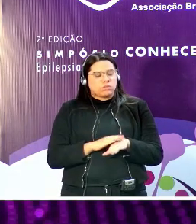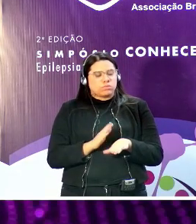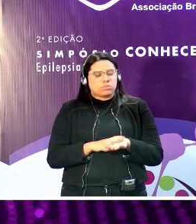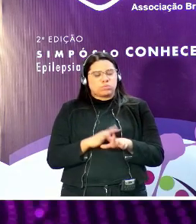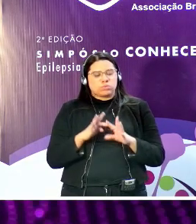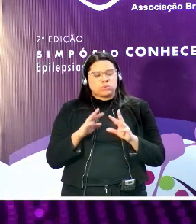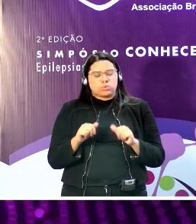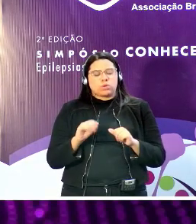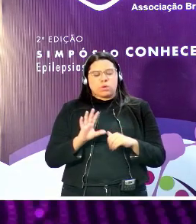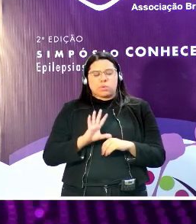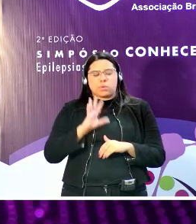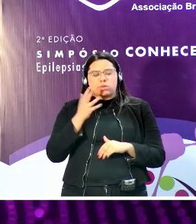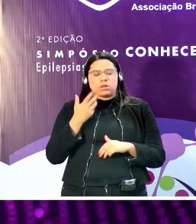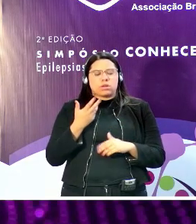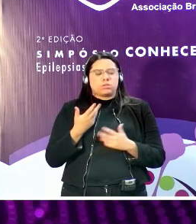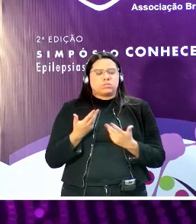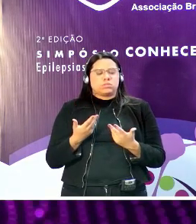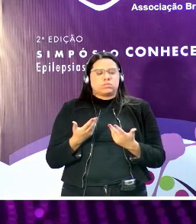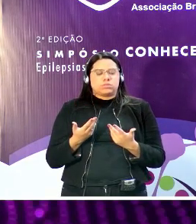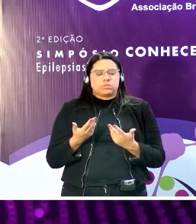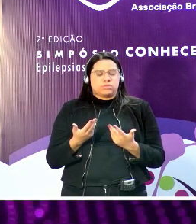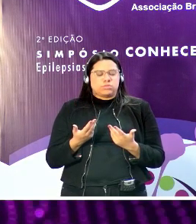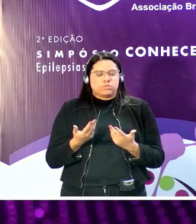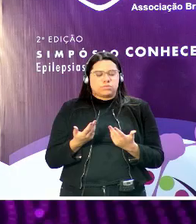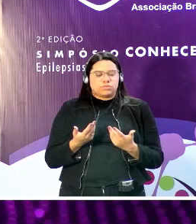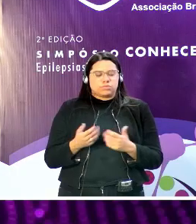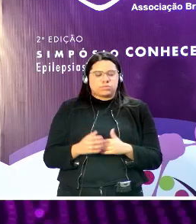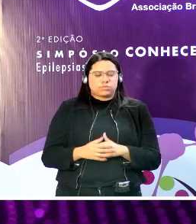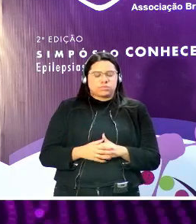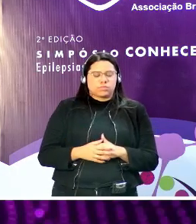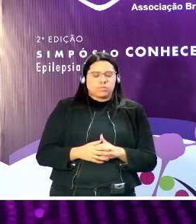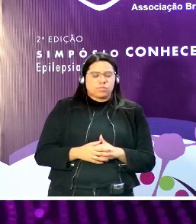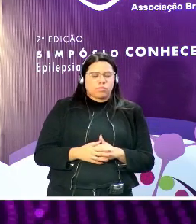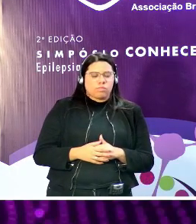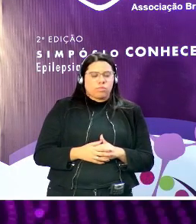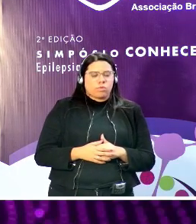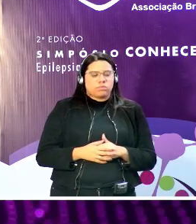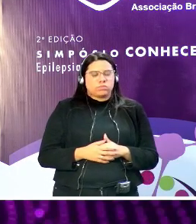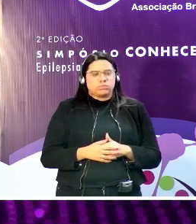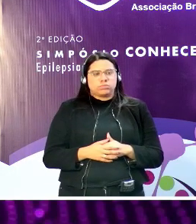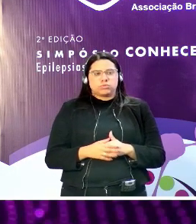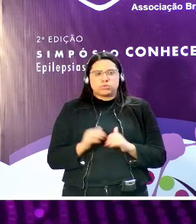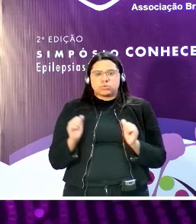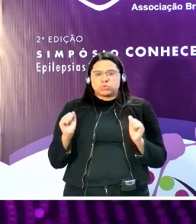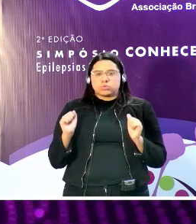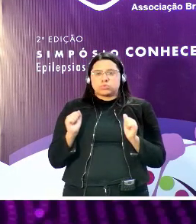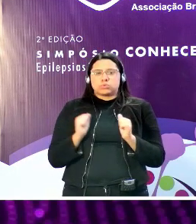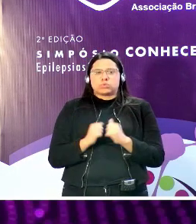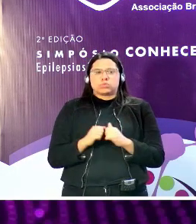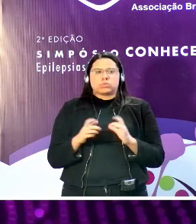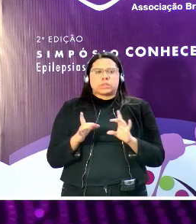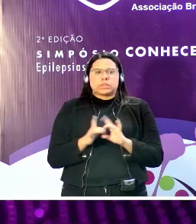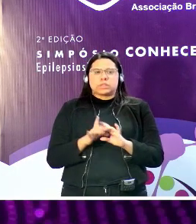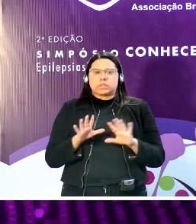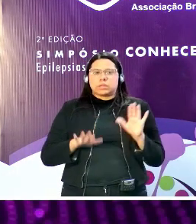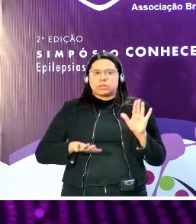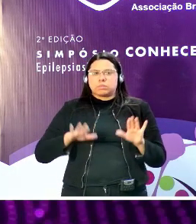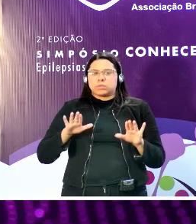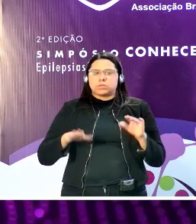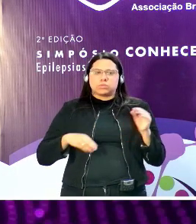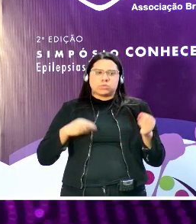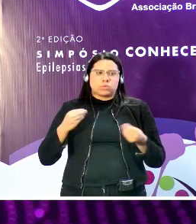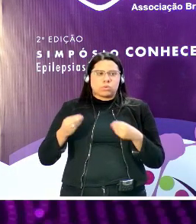isso acontece upstream. Isso tudo se junta aqui, dependendo da frequência,